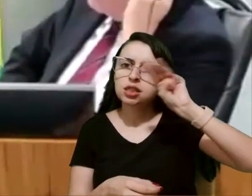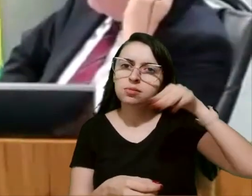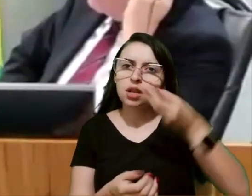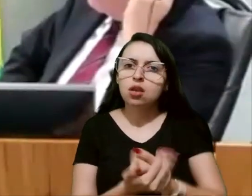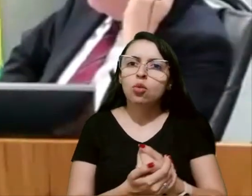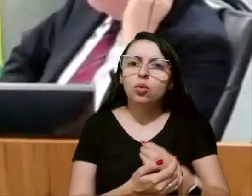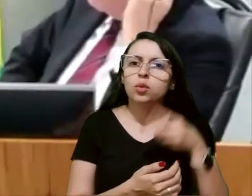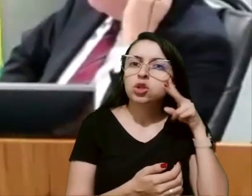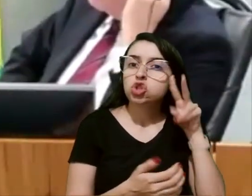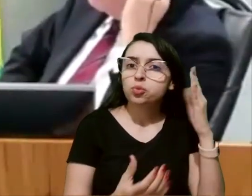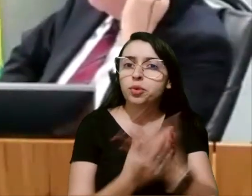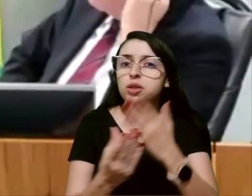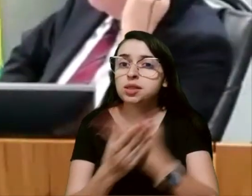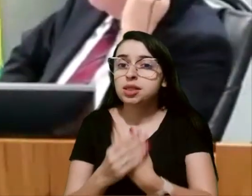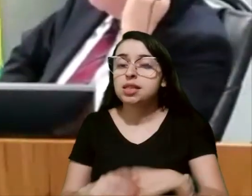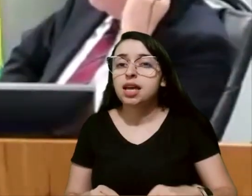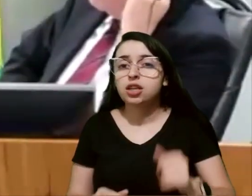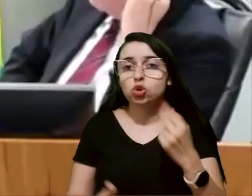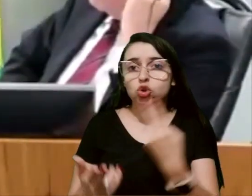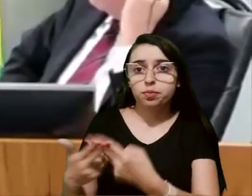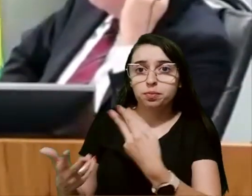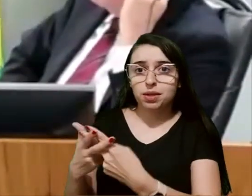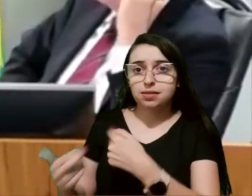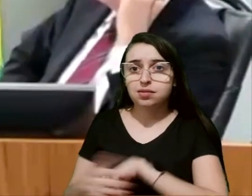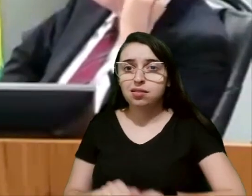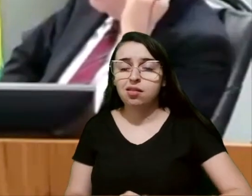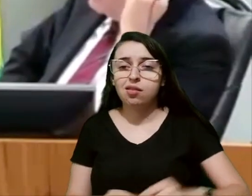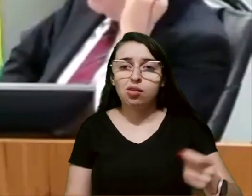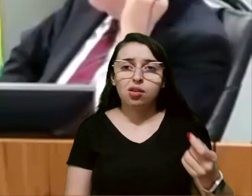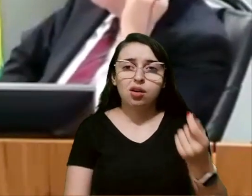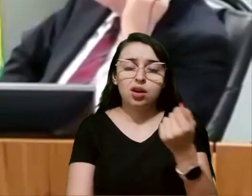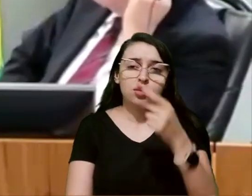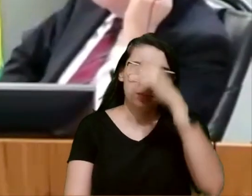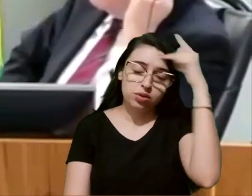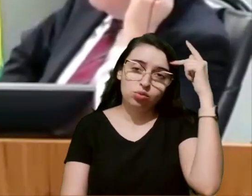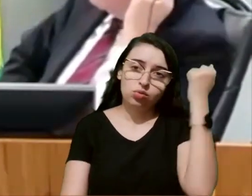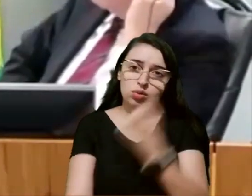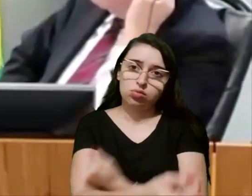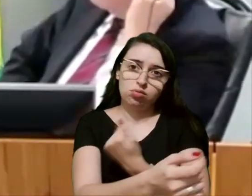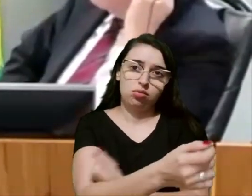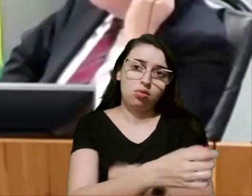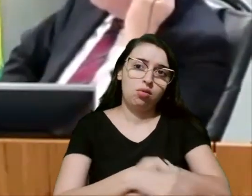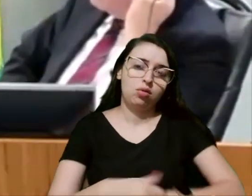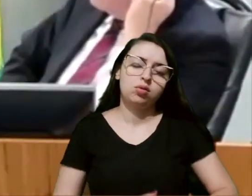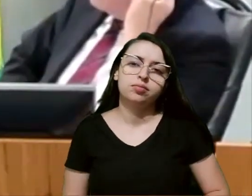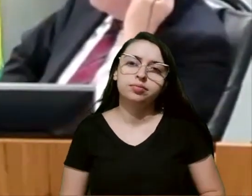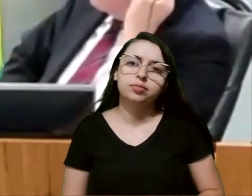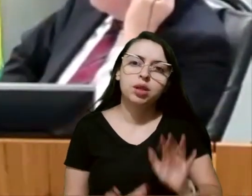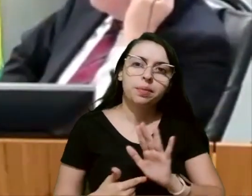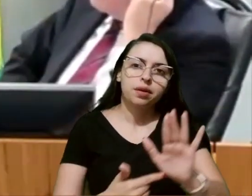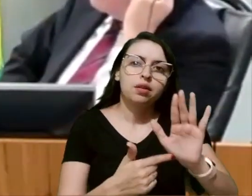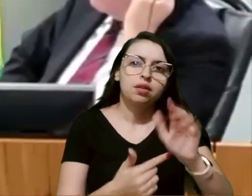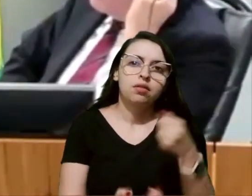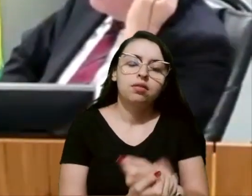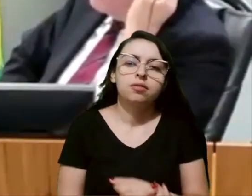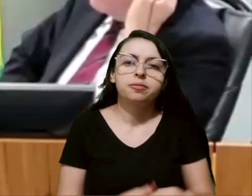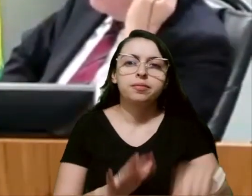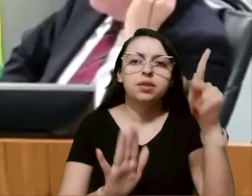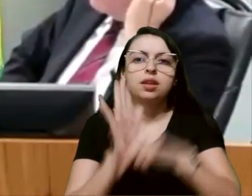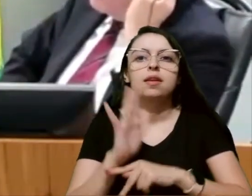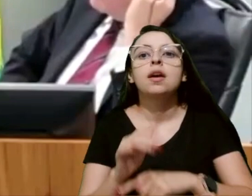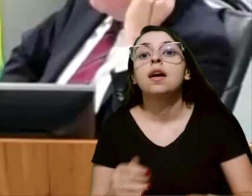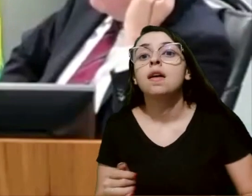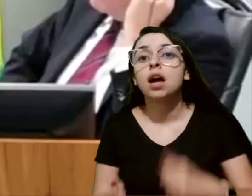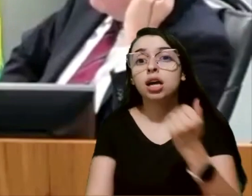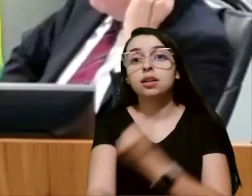autos circunstanciados de flagrante para entender o perfil com que as pessoas que eram flagradas, em que a única prova era o porte